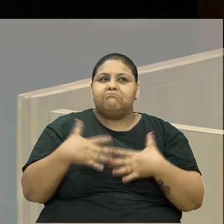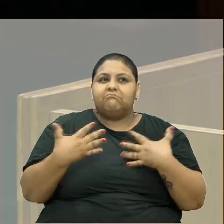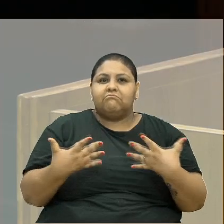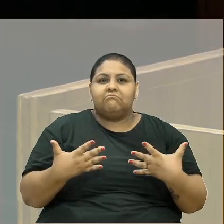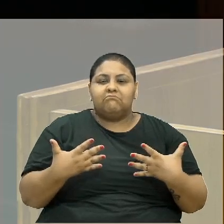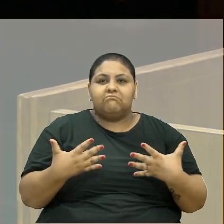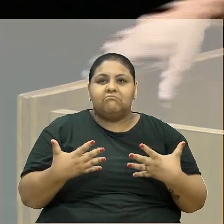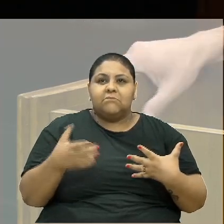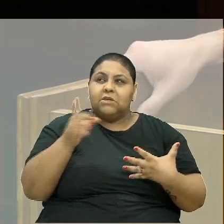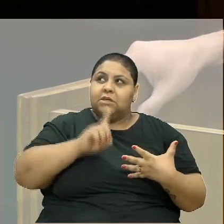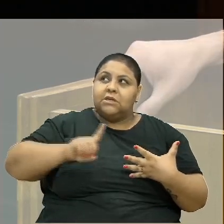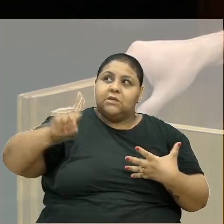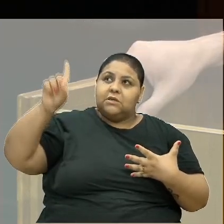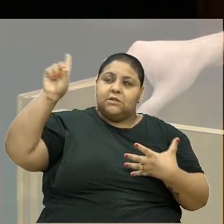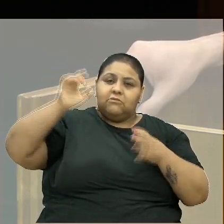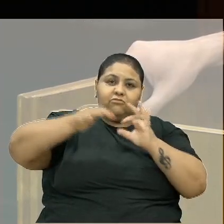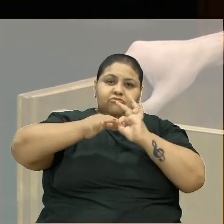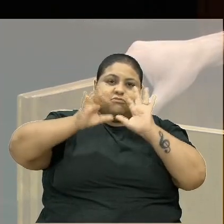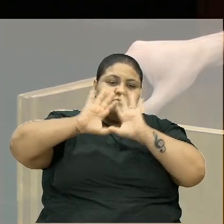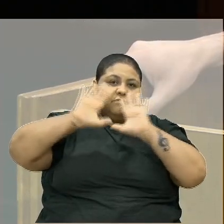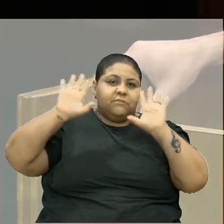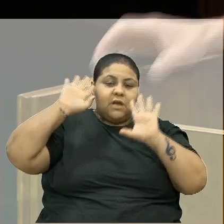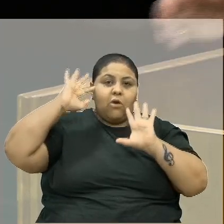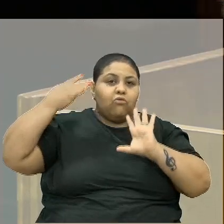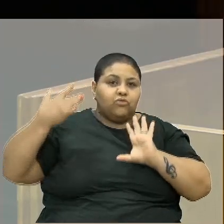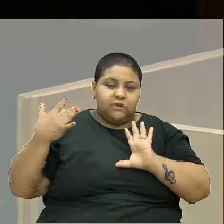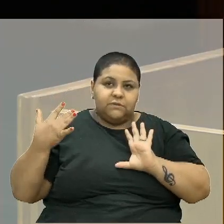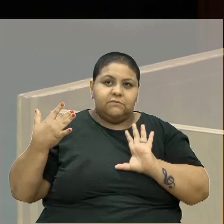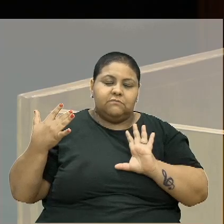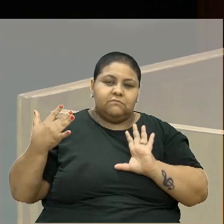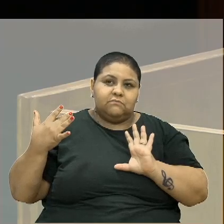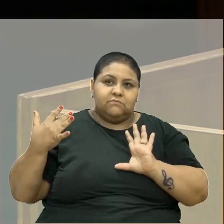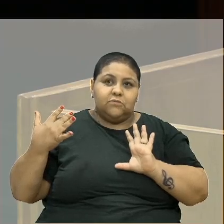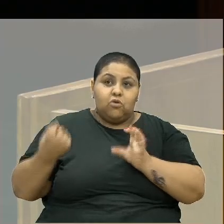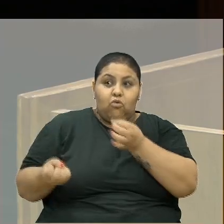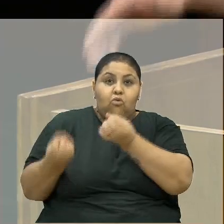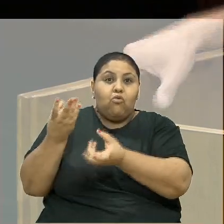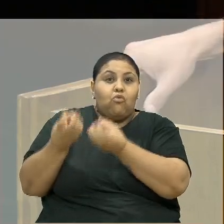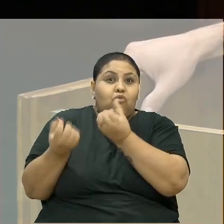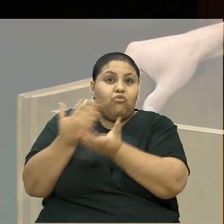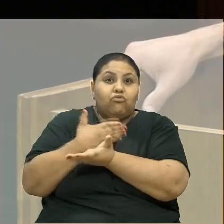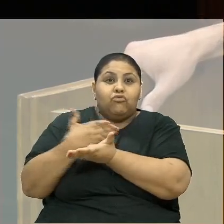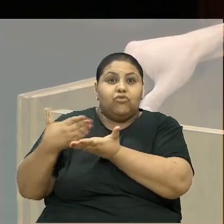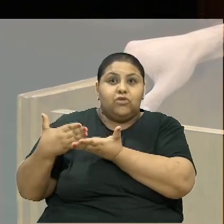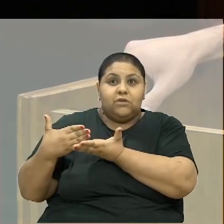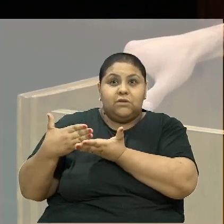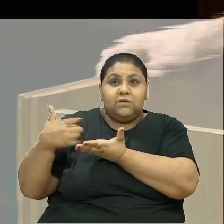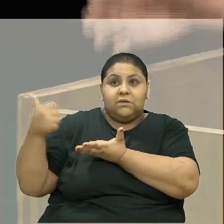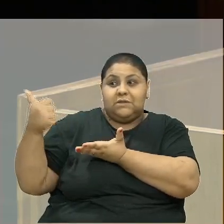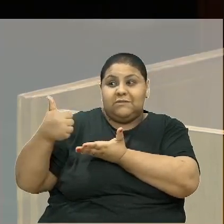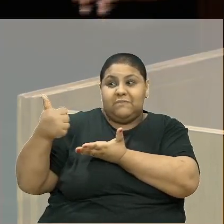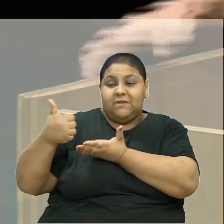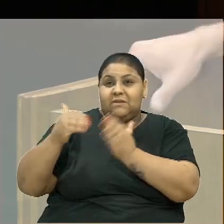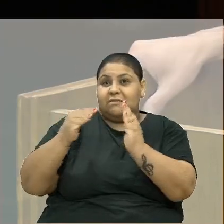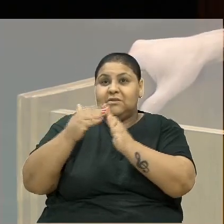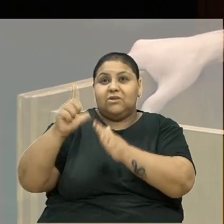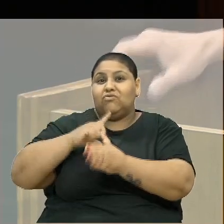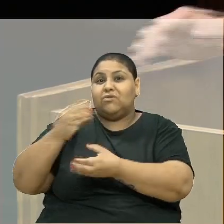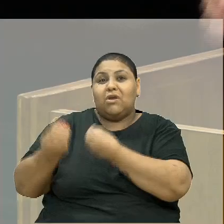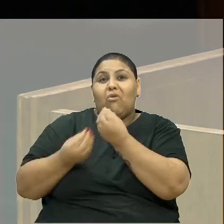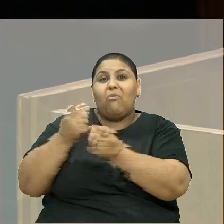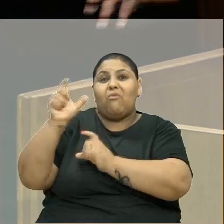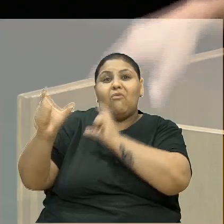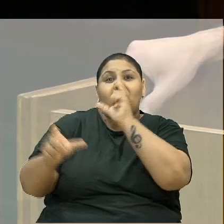que Deus nos livre, acontecer ali um incêndio no início ali das primeiras residências, não tem como as